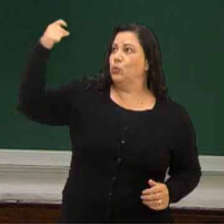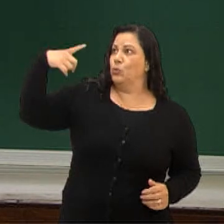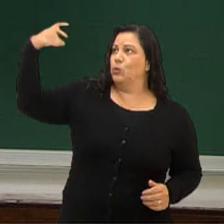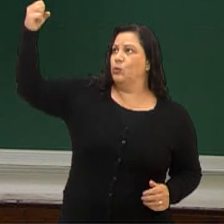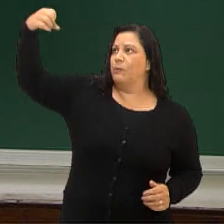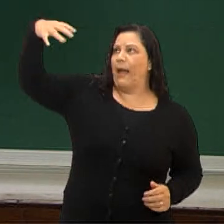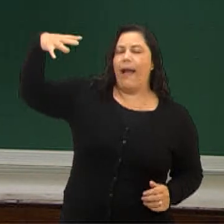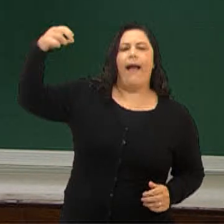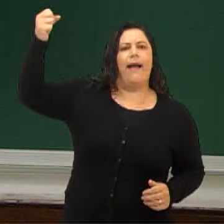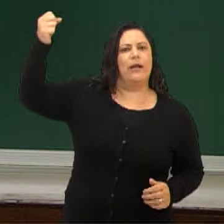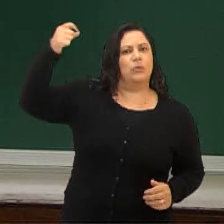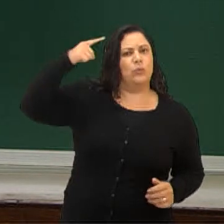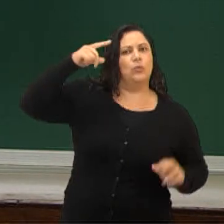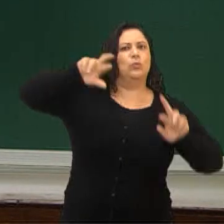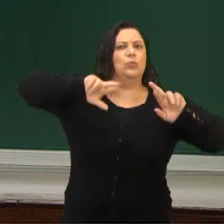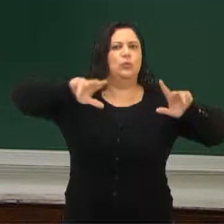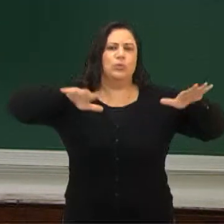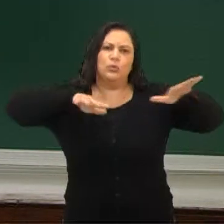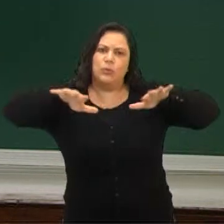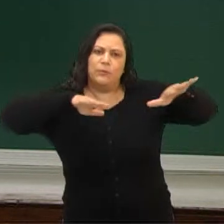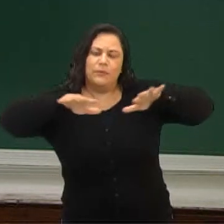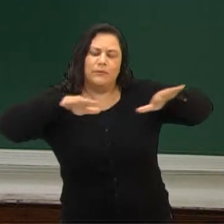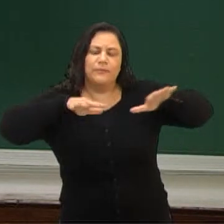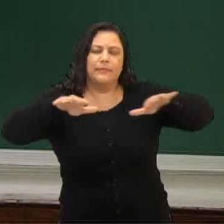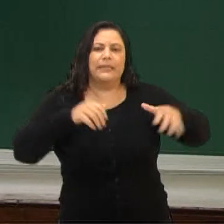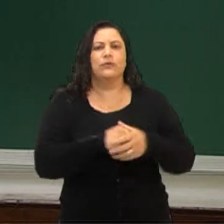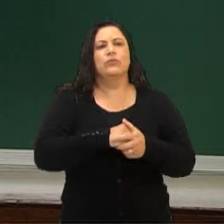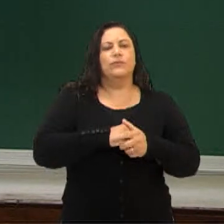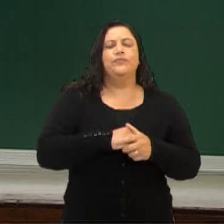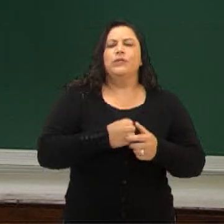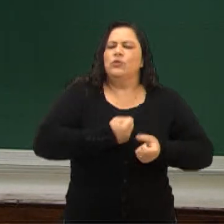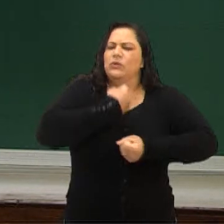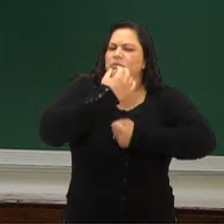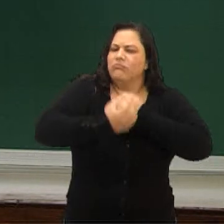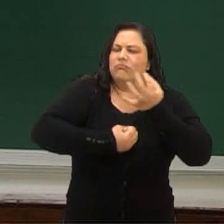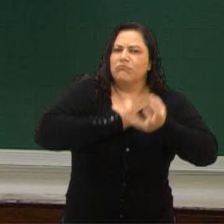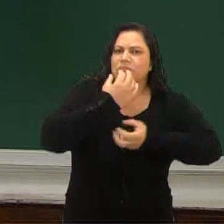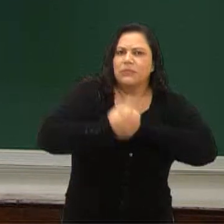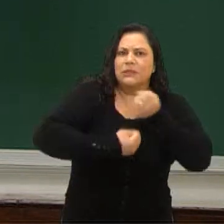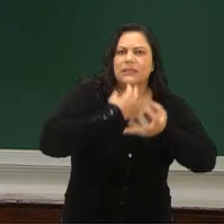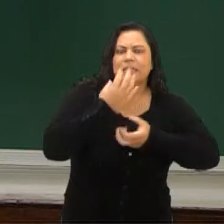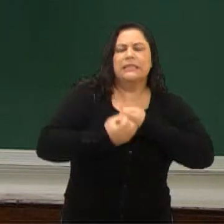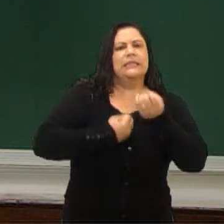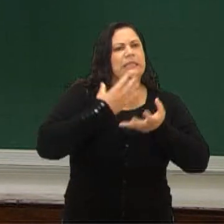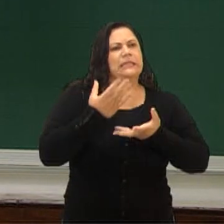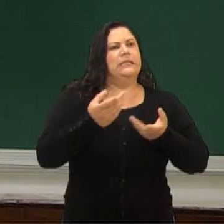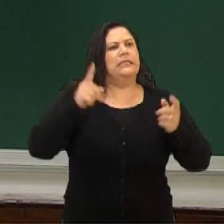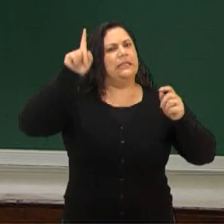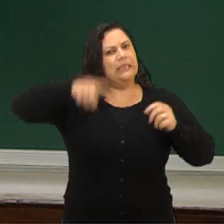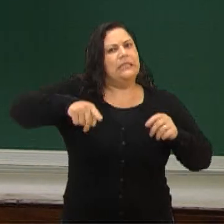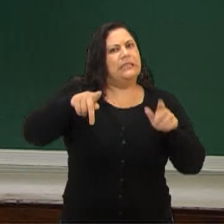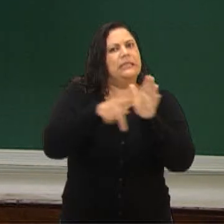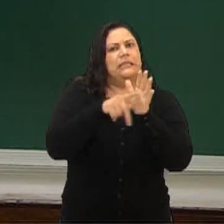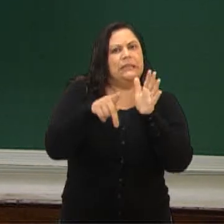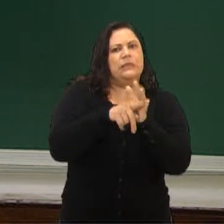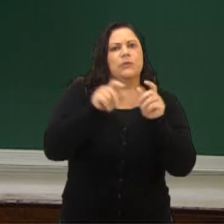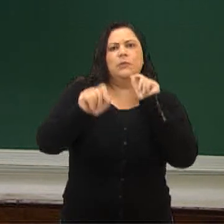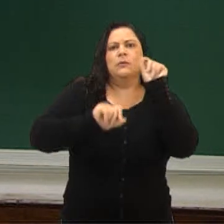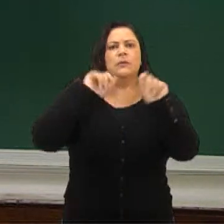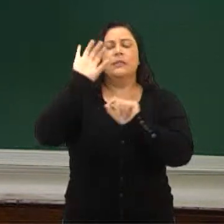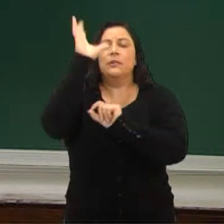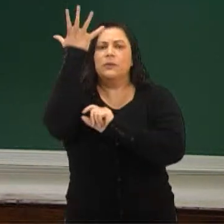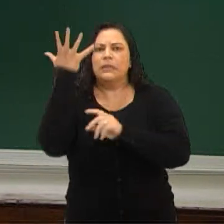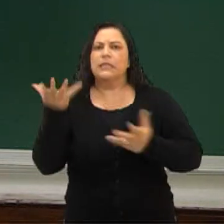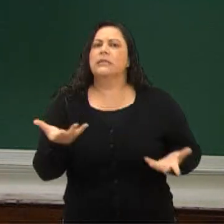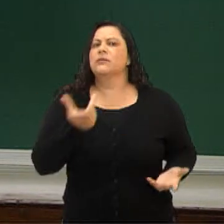falou do círculo cromático, toda a inspiração, né, do movimento impressionista? Então ele puxa muito para isso. Só que o que acontece? O cara